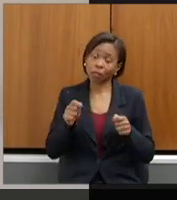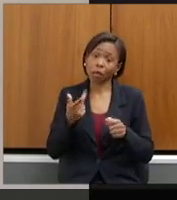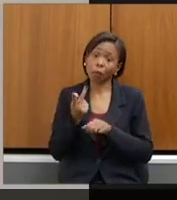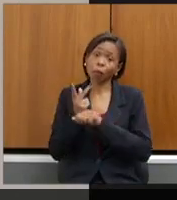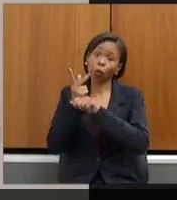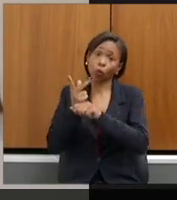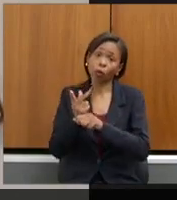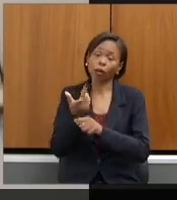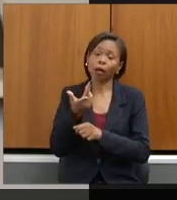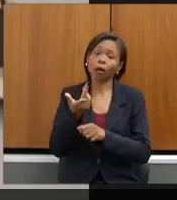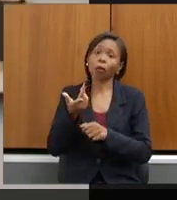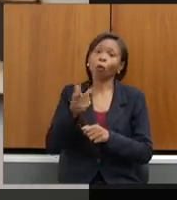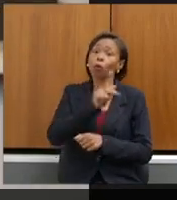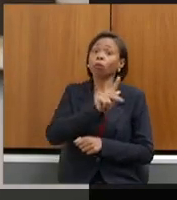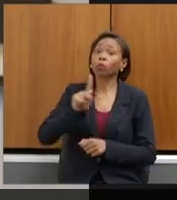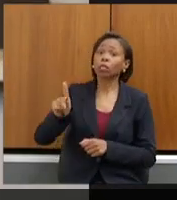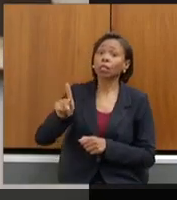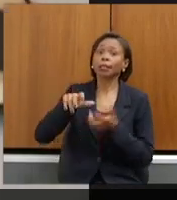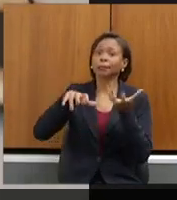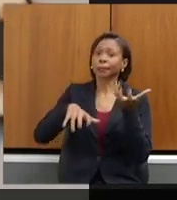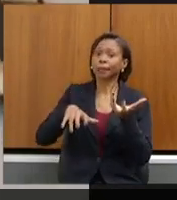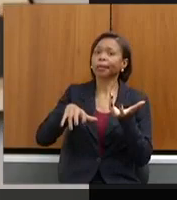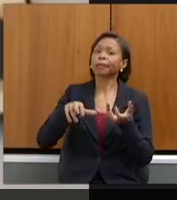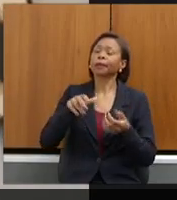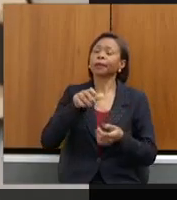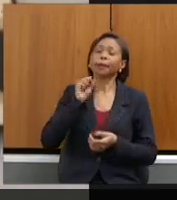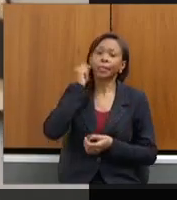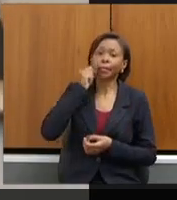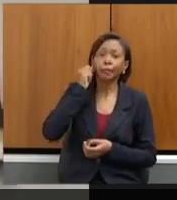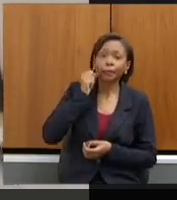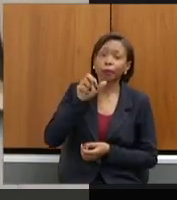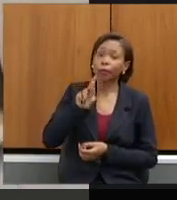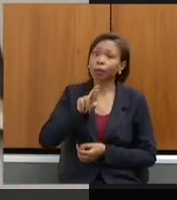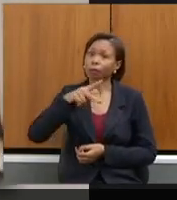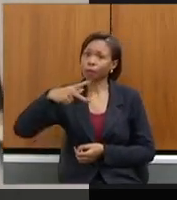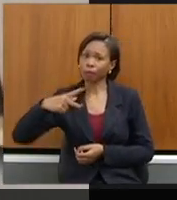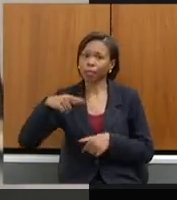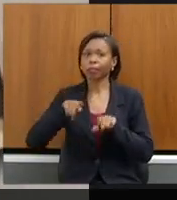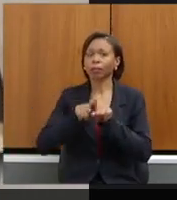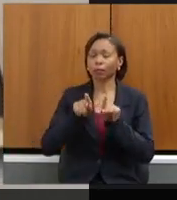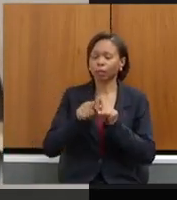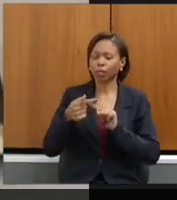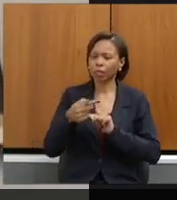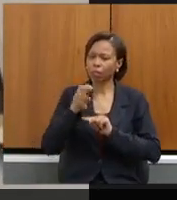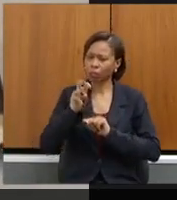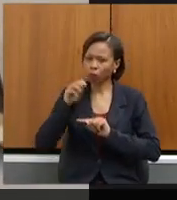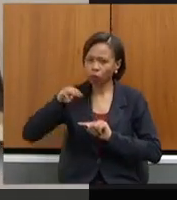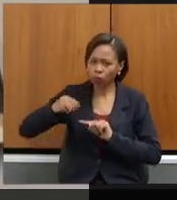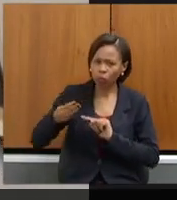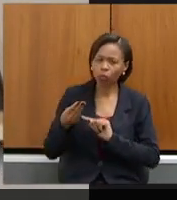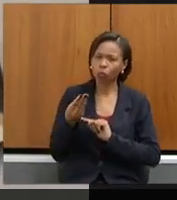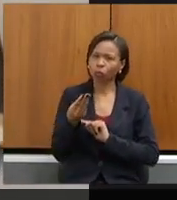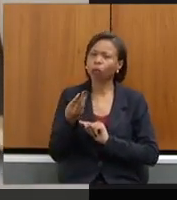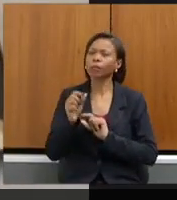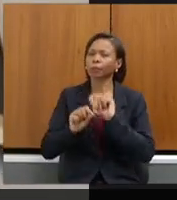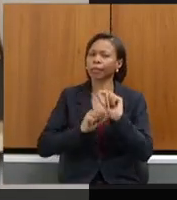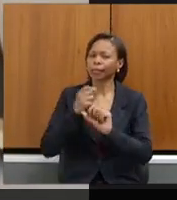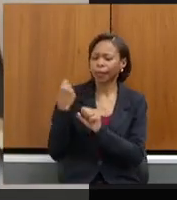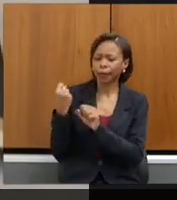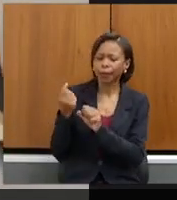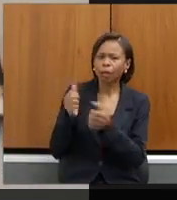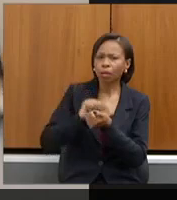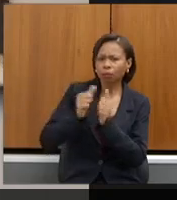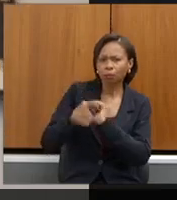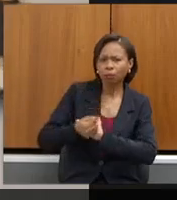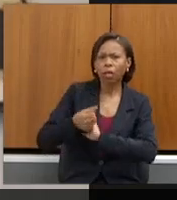procurar o presidente do congresso O Senador Rodrigo Pacheco para tentar voltar e 75 milhões para poder equipar melhor o seu